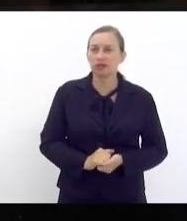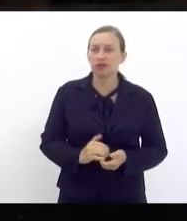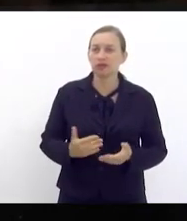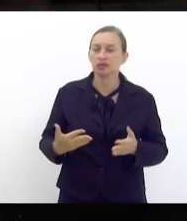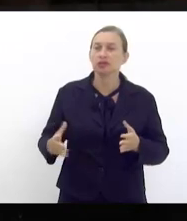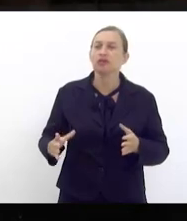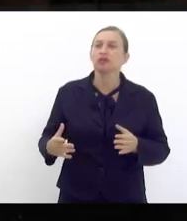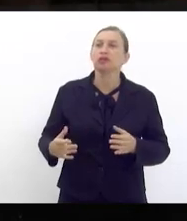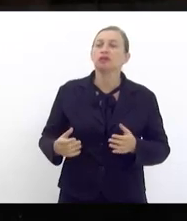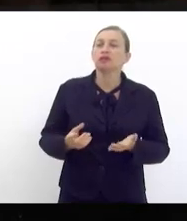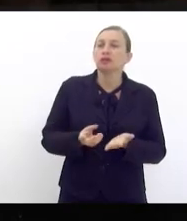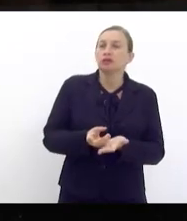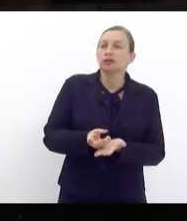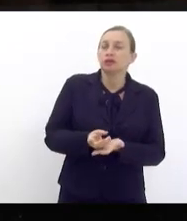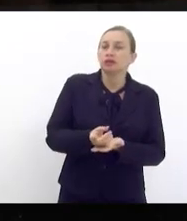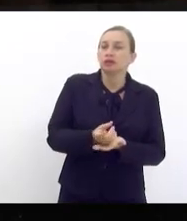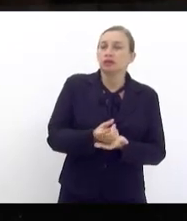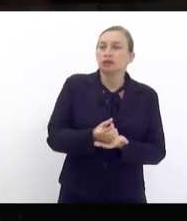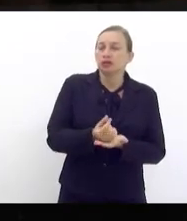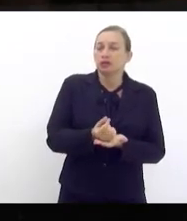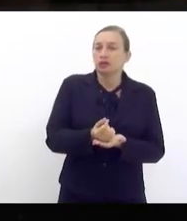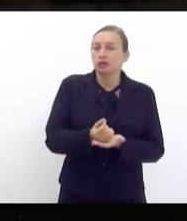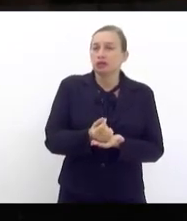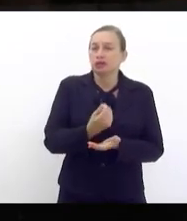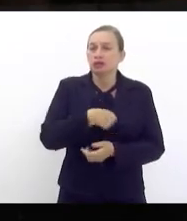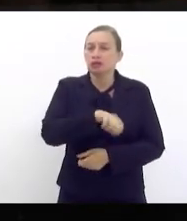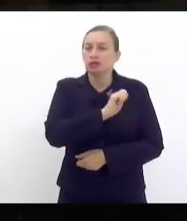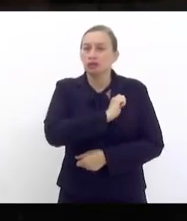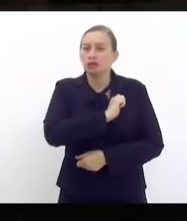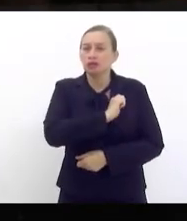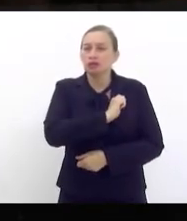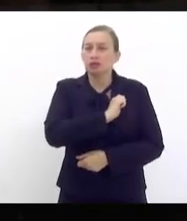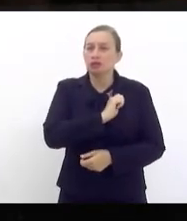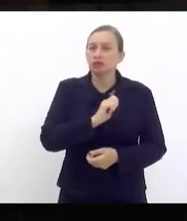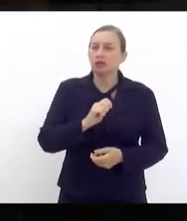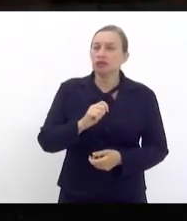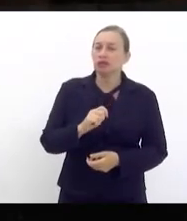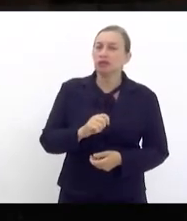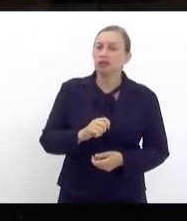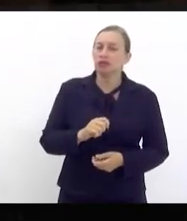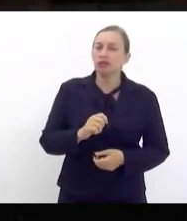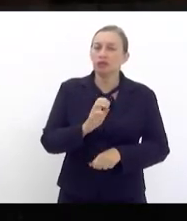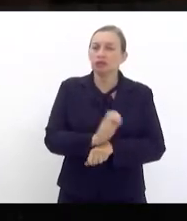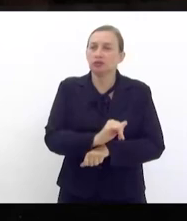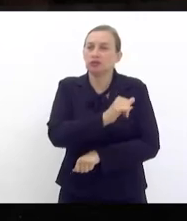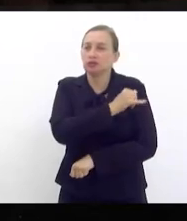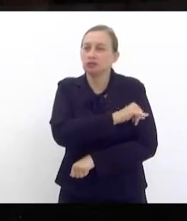de recuperação fiscal com endividamento exorbitante do Estado do Rio de Janeiro.